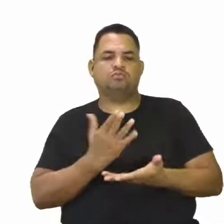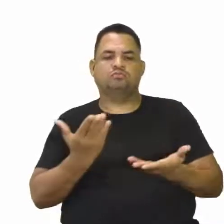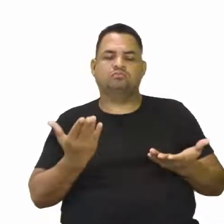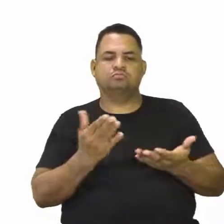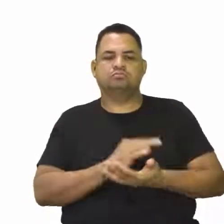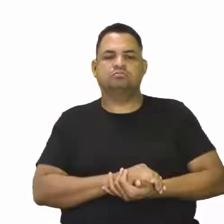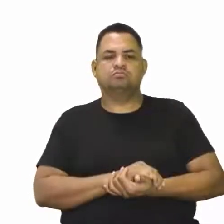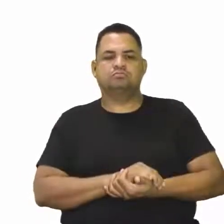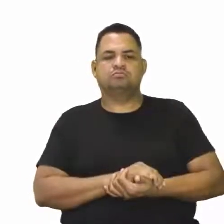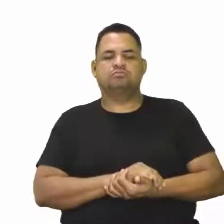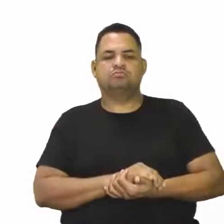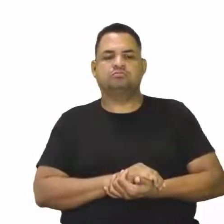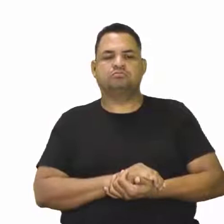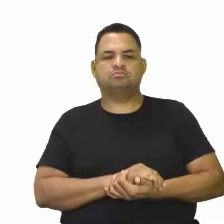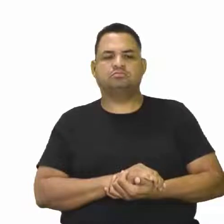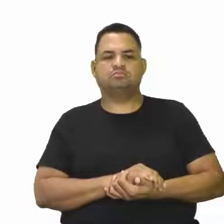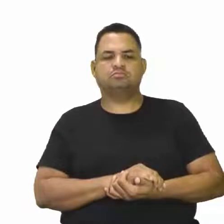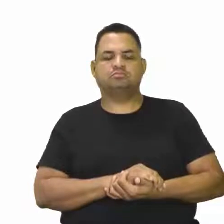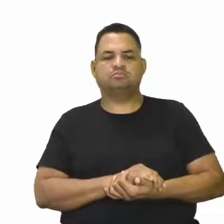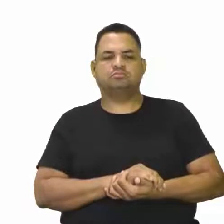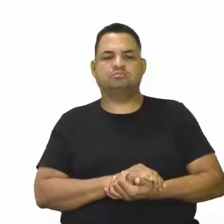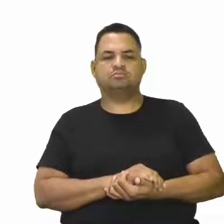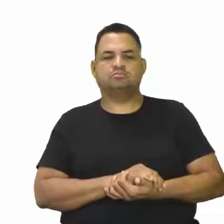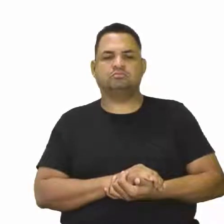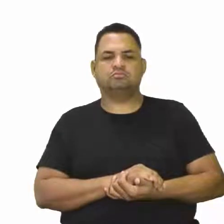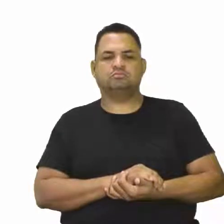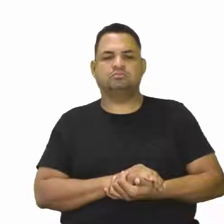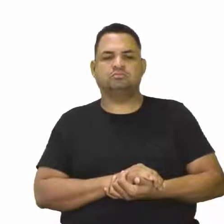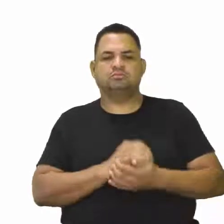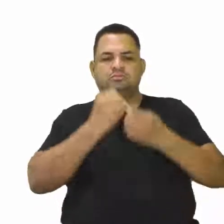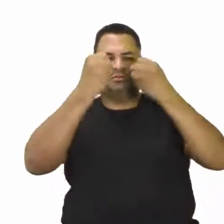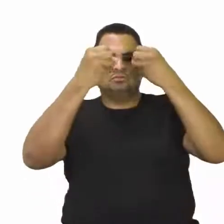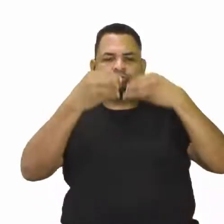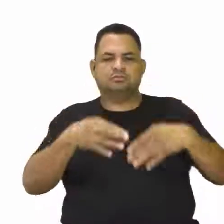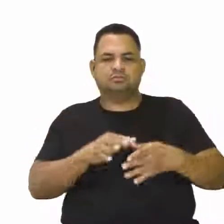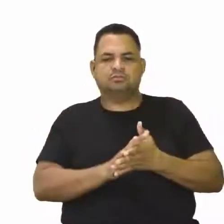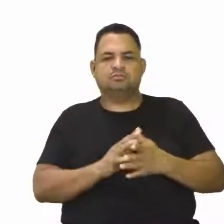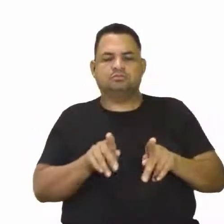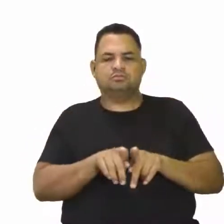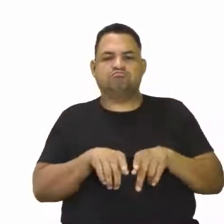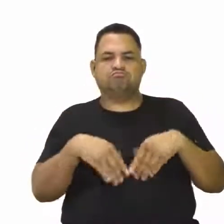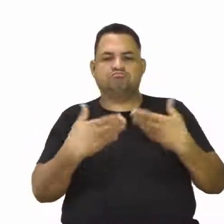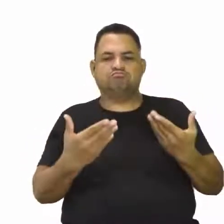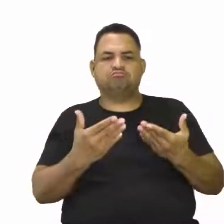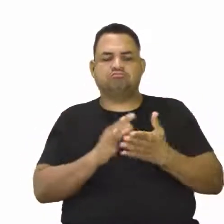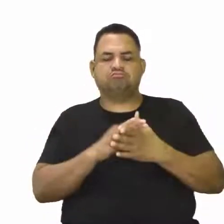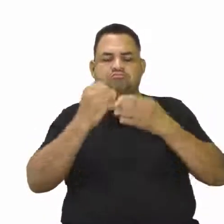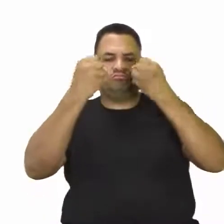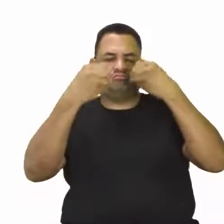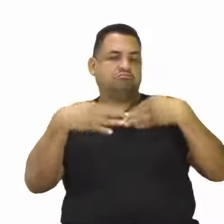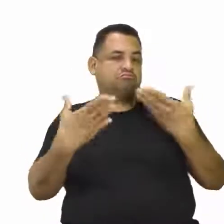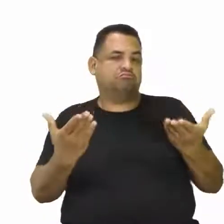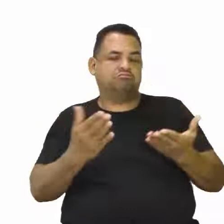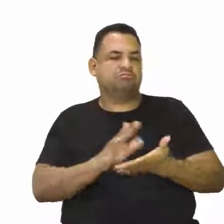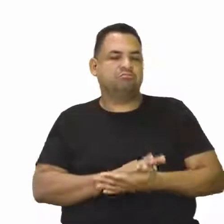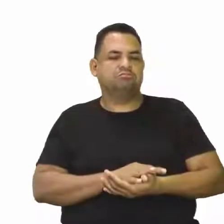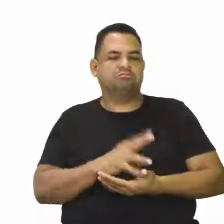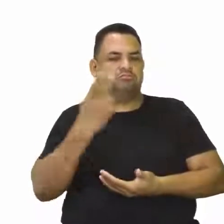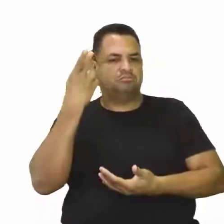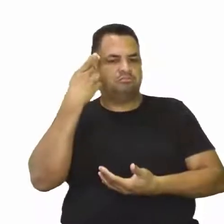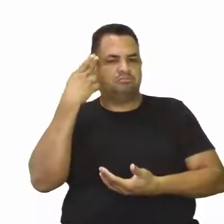nem. E, por último, lá, explicativas, que também o nome já diz tudo, né? Elas explicam. Justo.